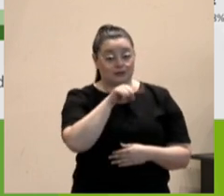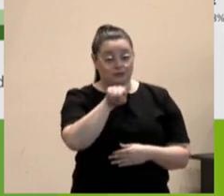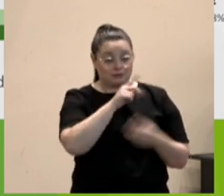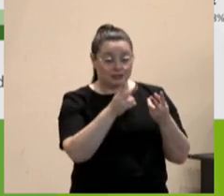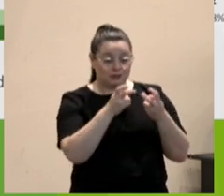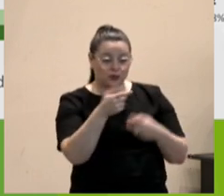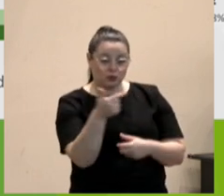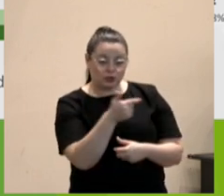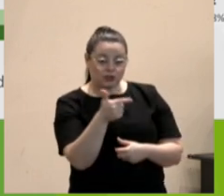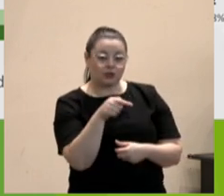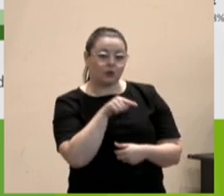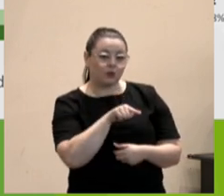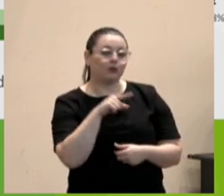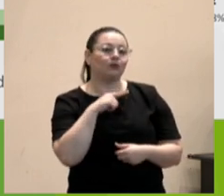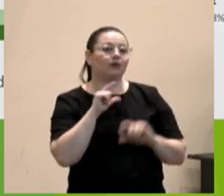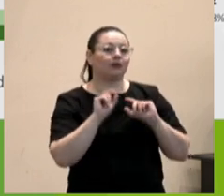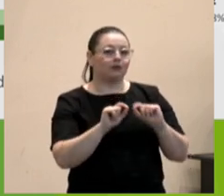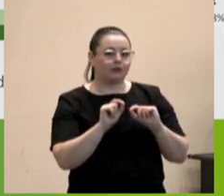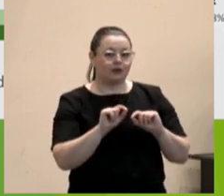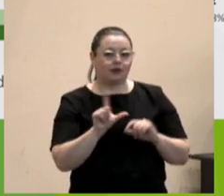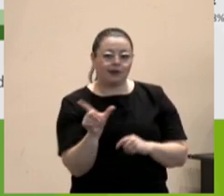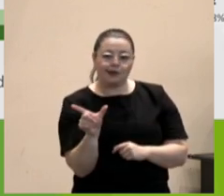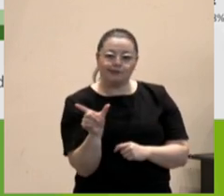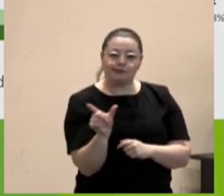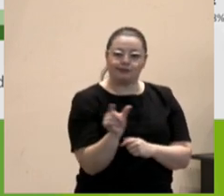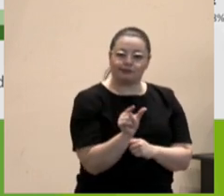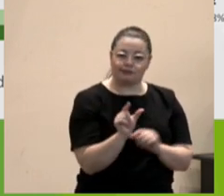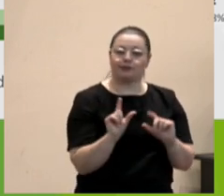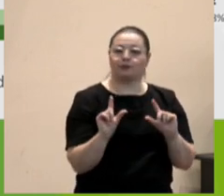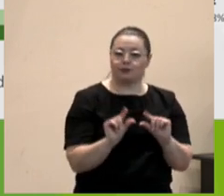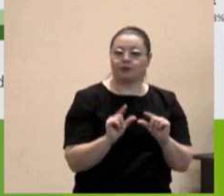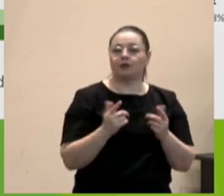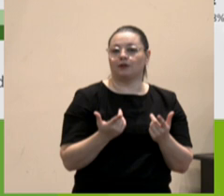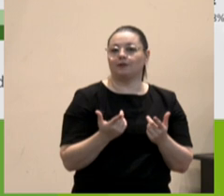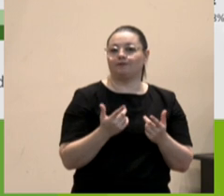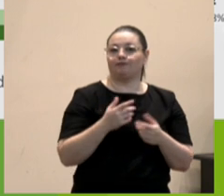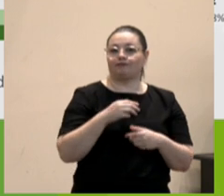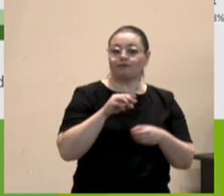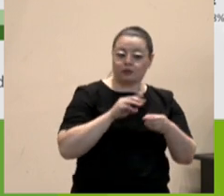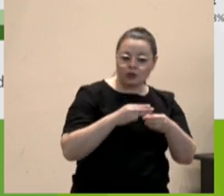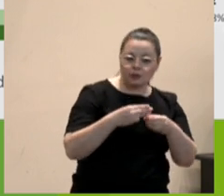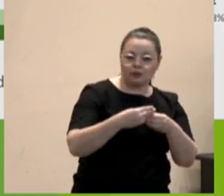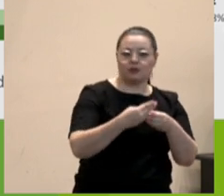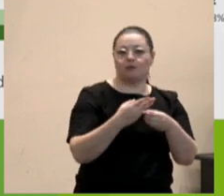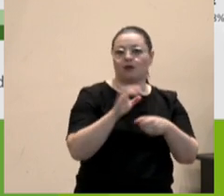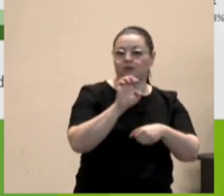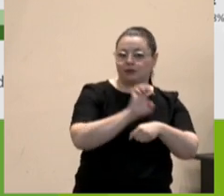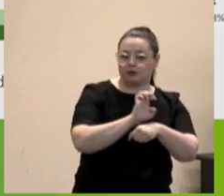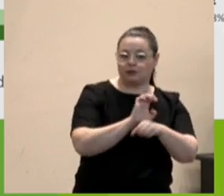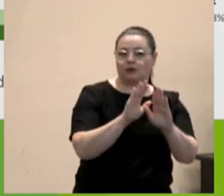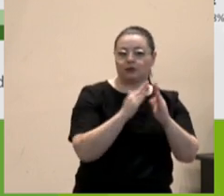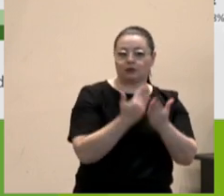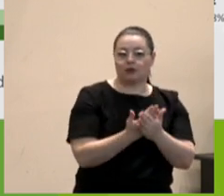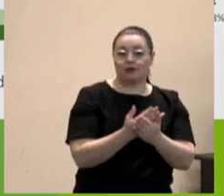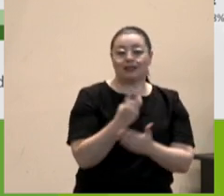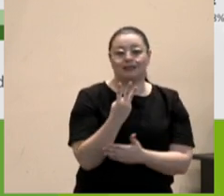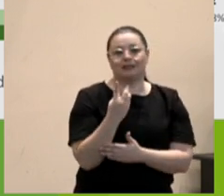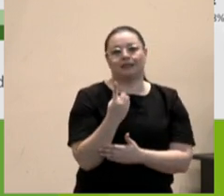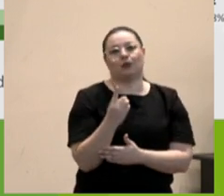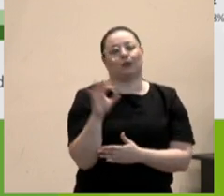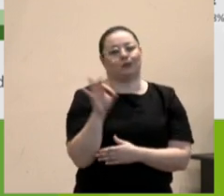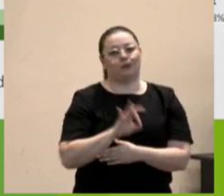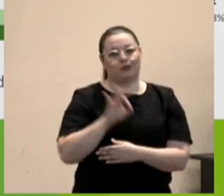item, há uma diminuição das públicas municipal e estadual, também houve de 31%